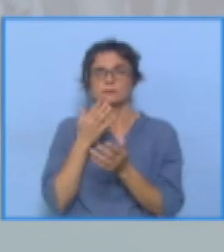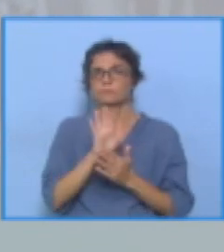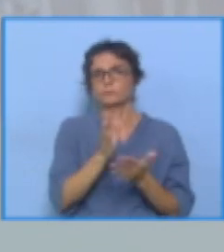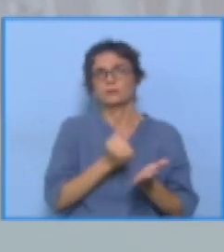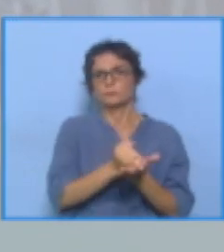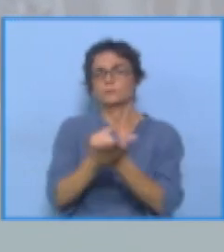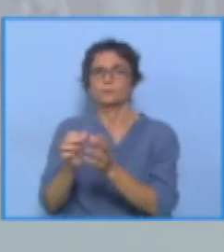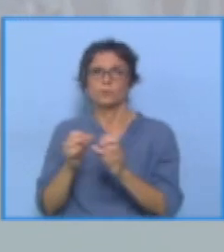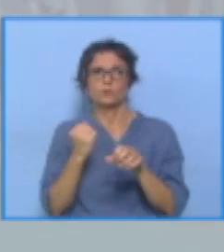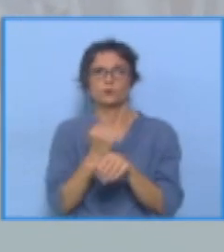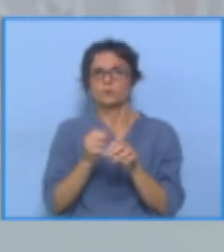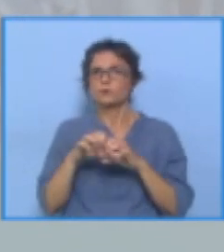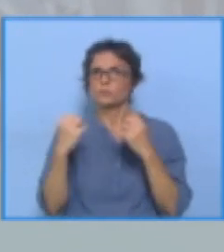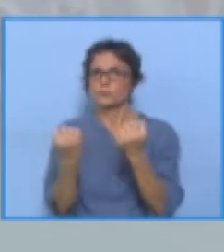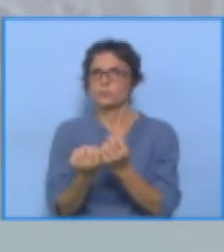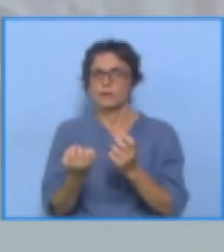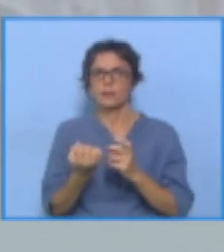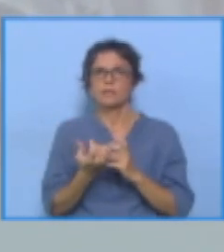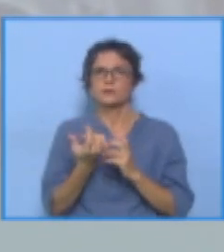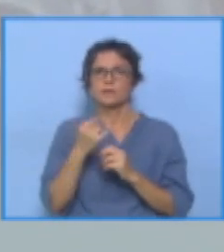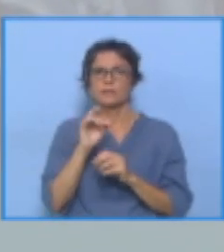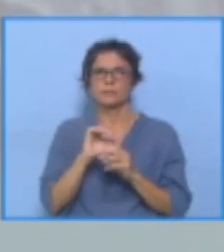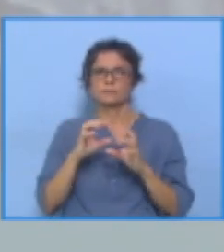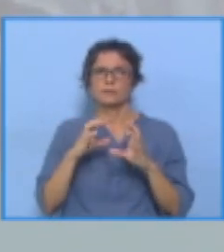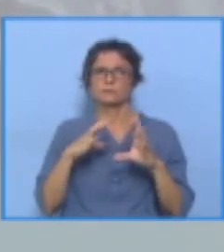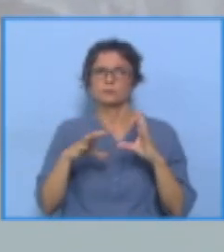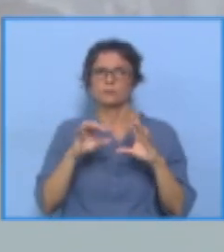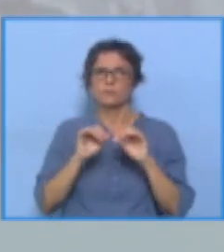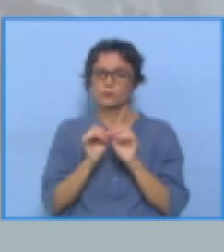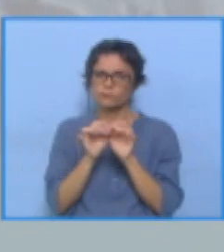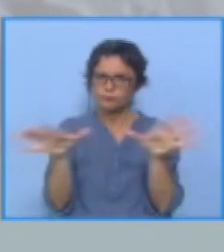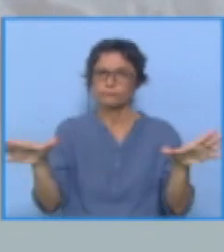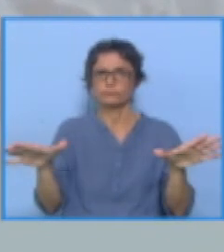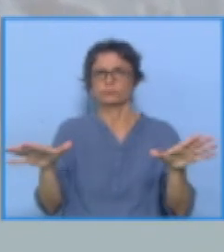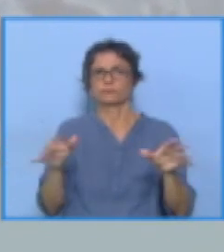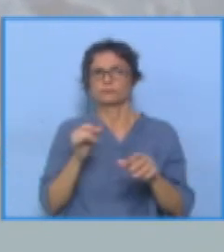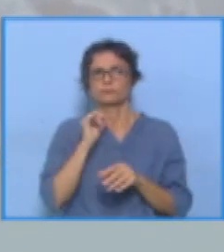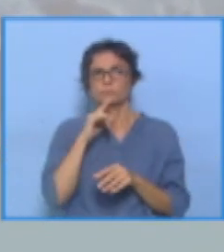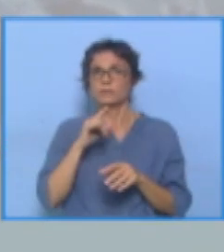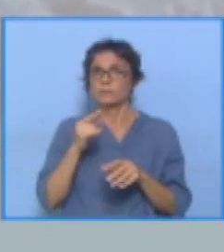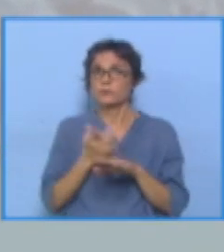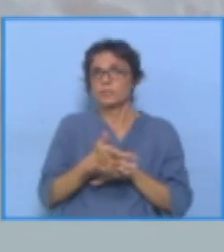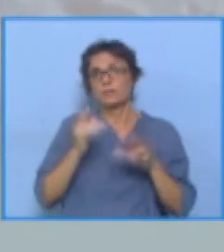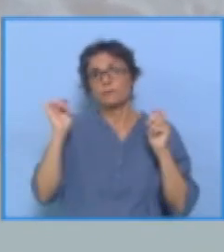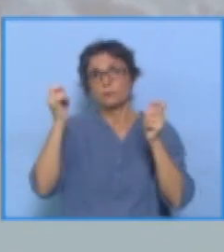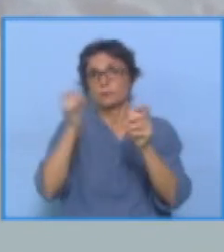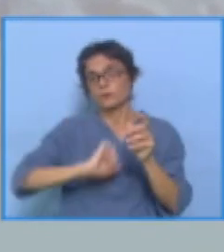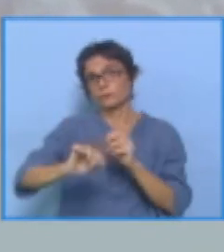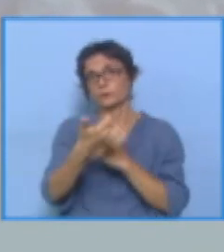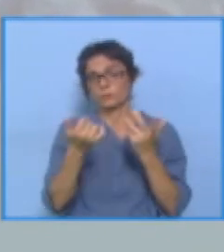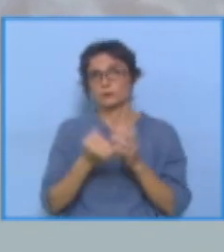serviços sociais para uma comunicação mais lata para a opinião pública em geral. E acho que essa é a mais-valia que nós damos, amplificamos o trabalho que se faz no